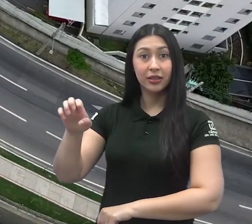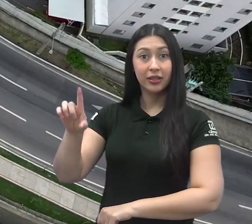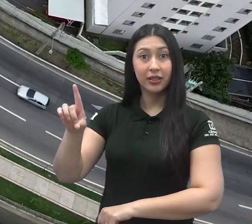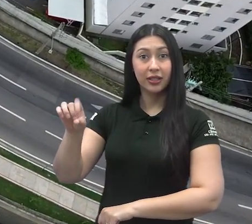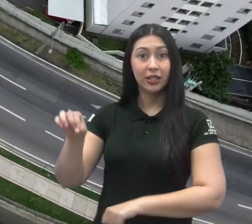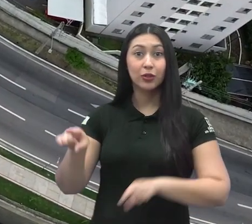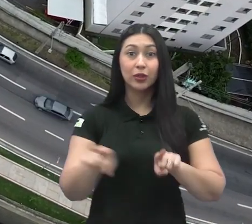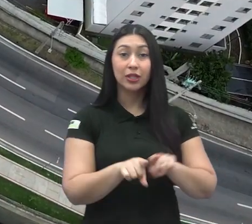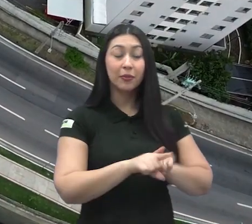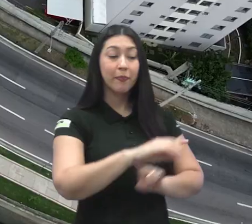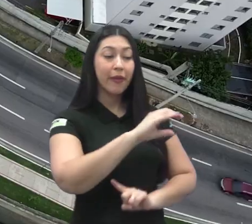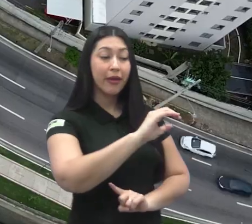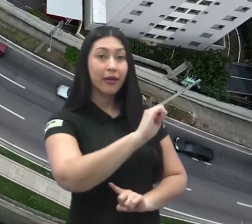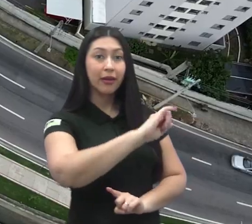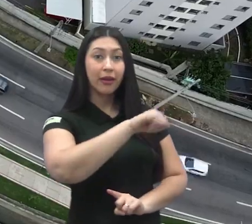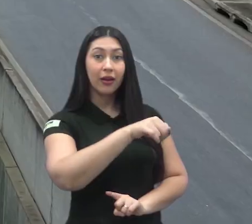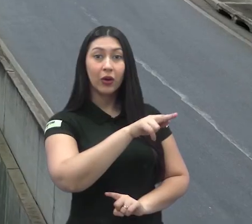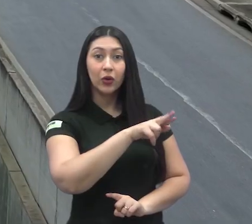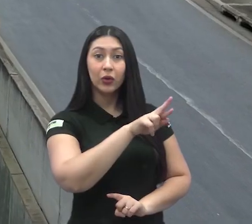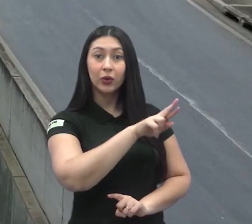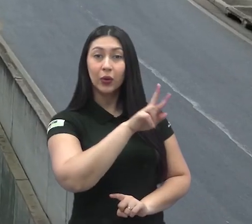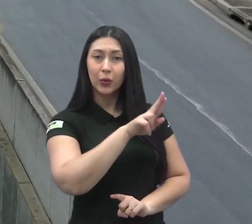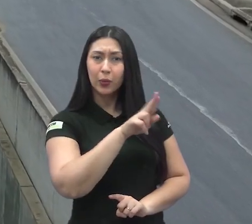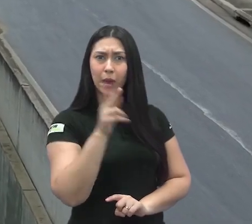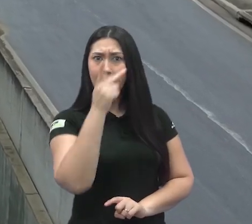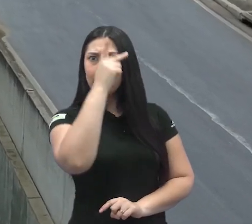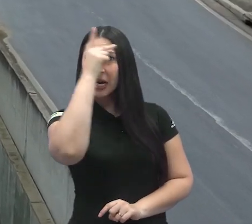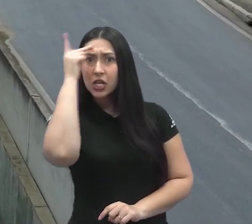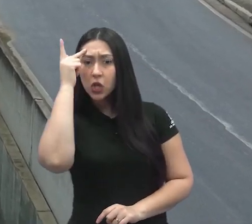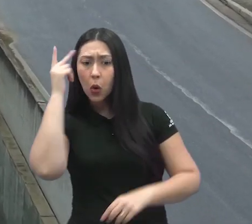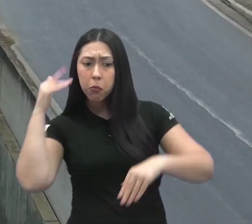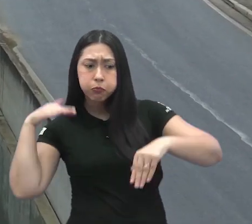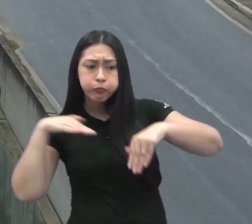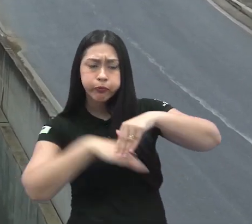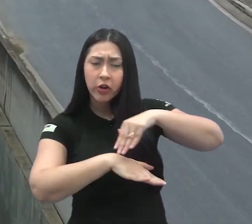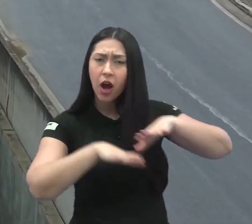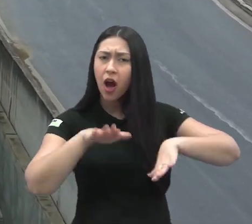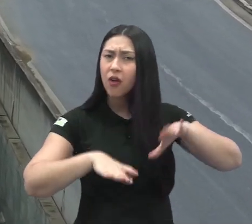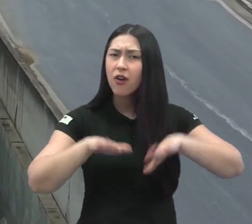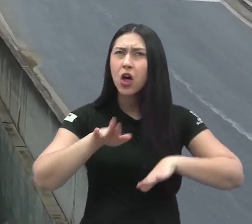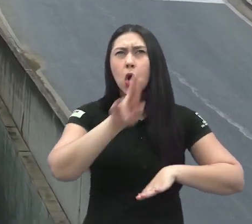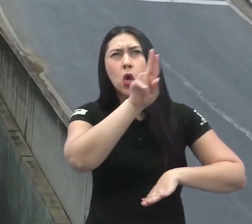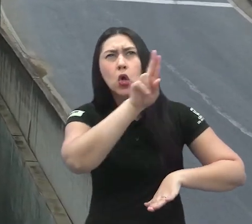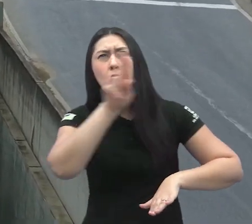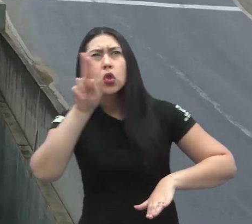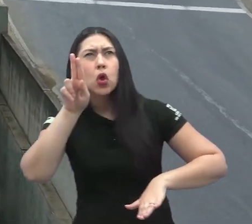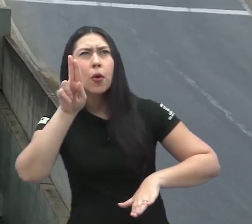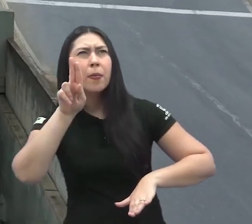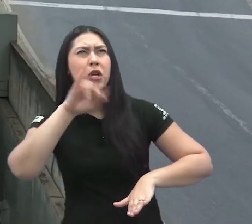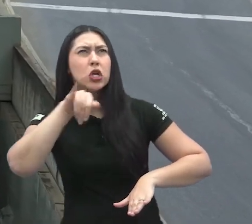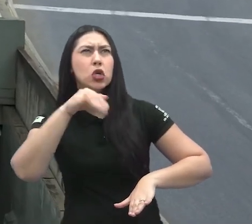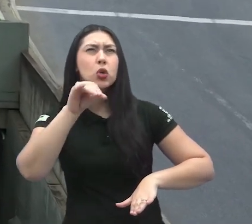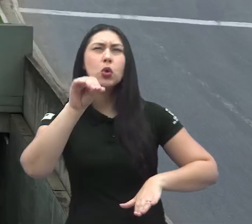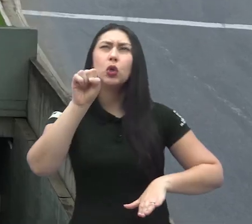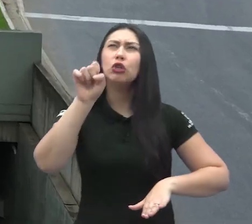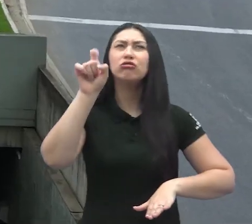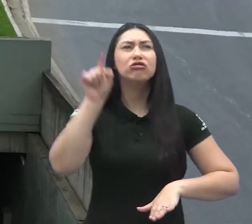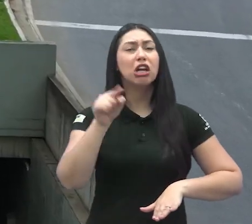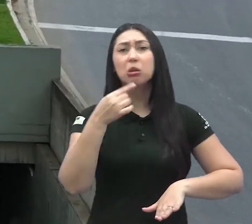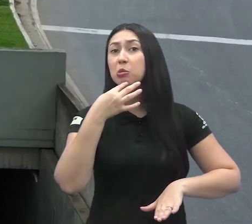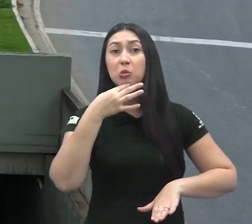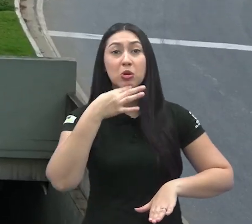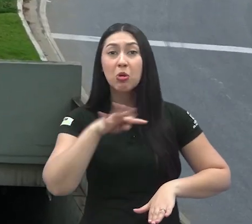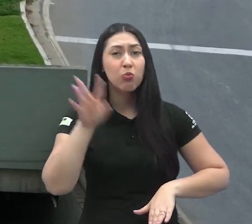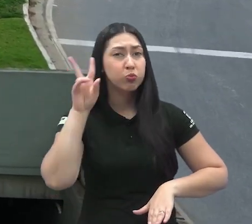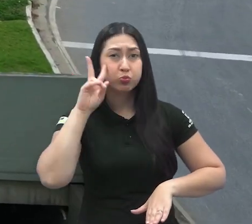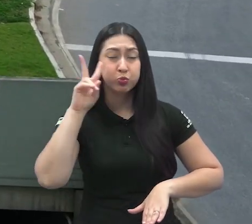Neves com a Estrada do Cajuru. Quem passa pelo túnel talvez não conheça a história do nome que ele carrega.